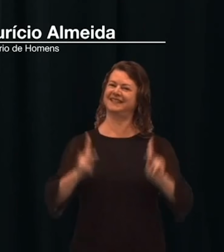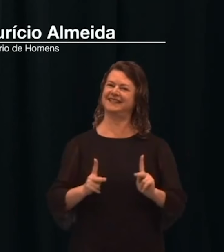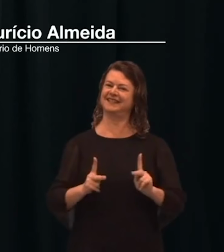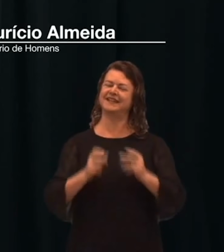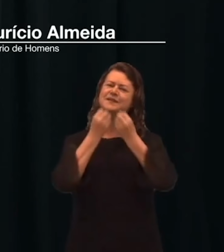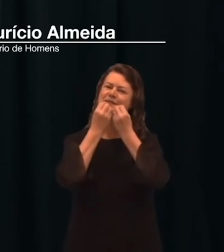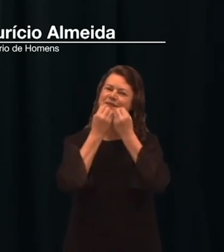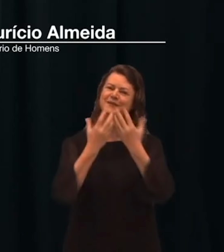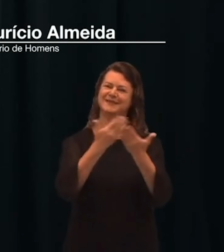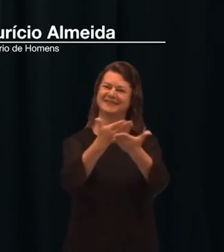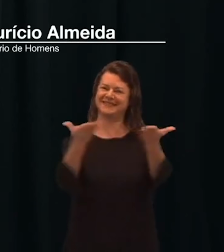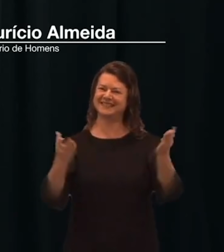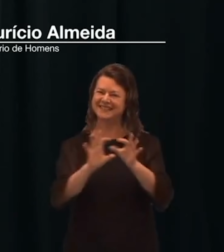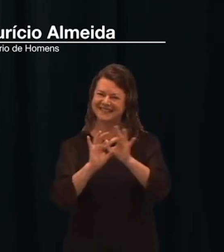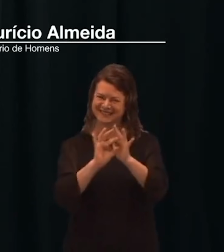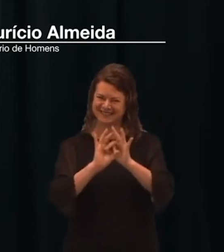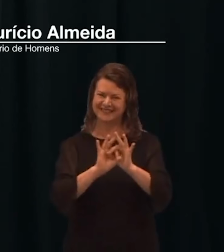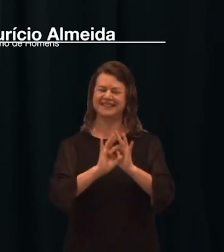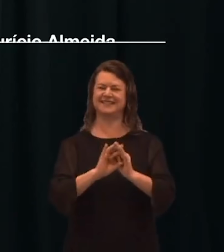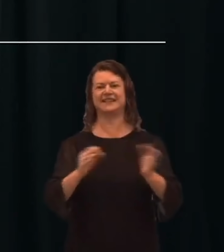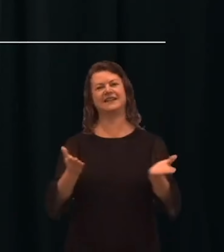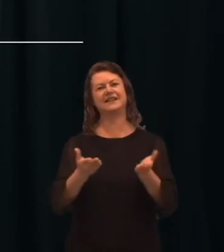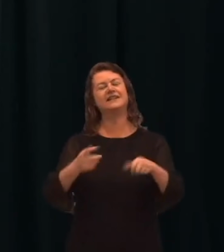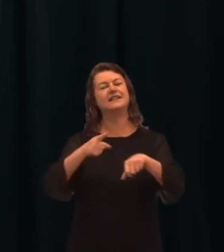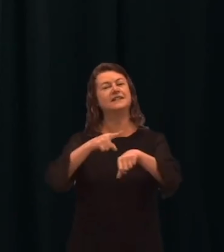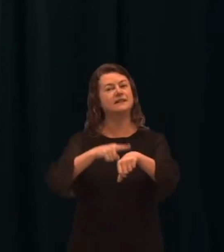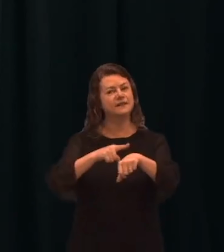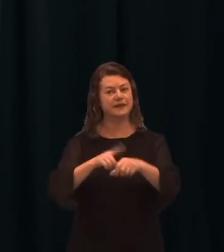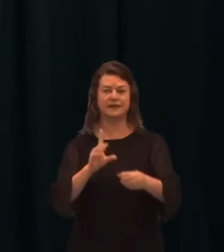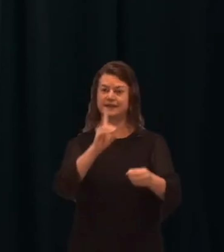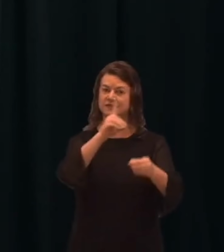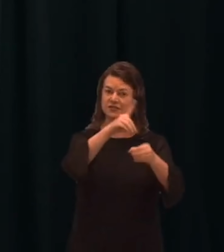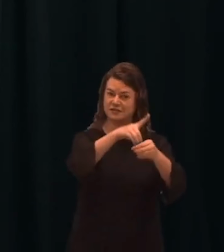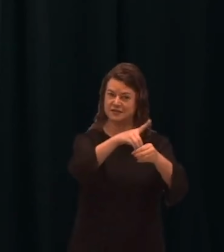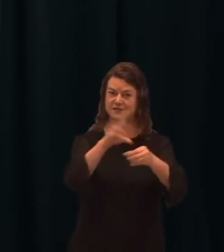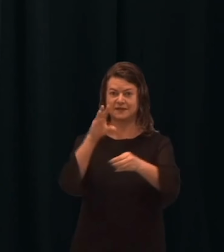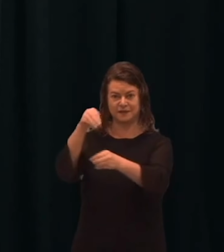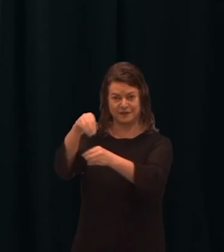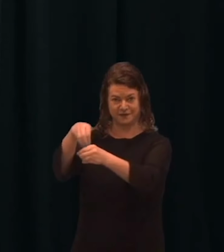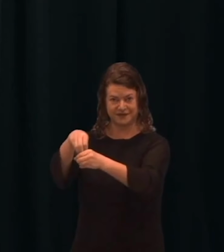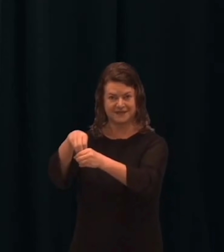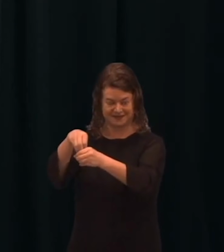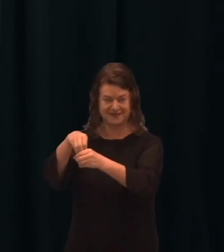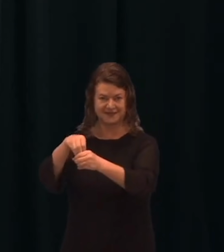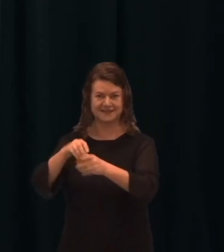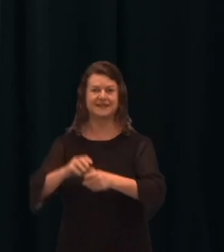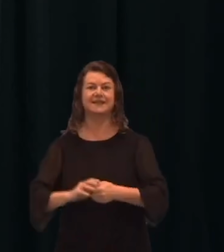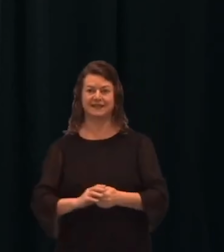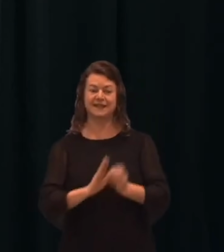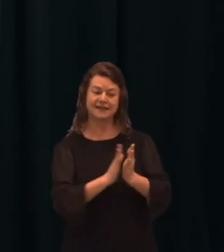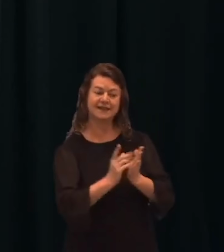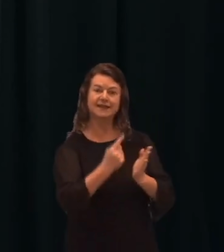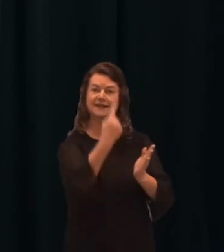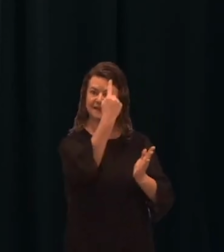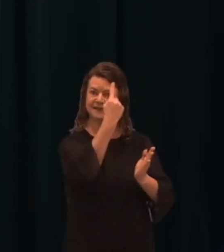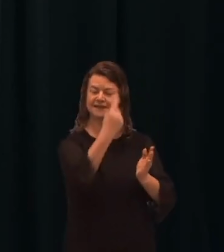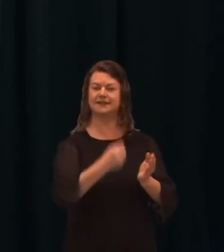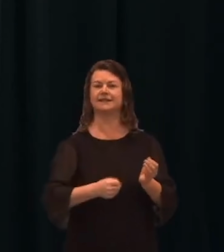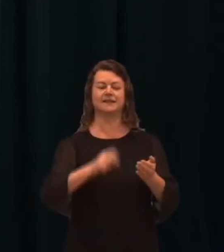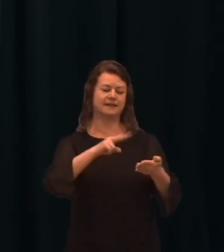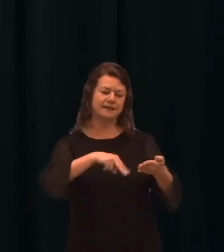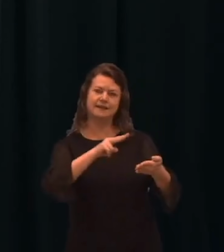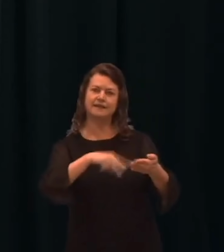momento de dízimos e ofertas. Na palavra de Deus, nós lemos em Provérbios 3, de 9 a 10: honre o Senhor